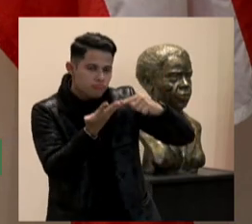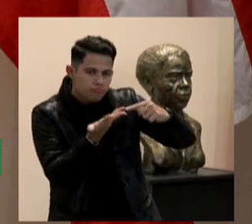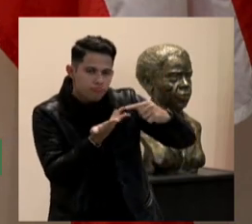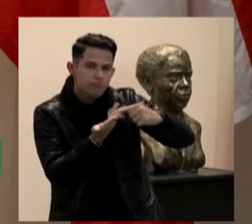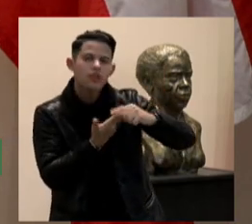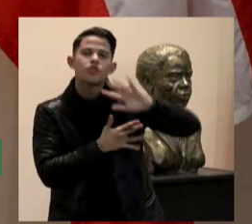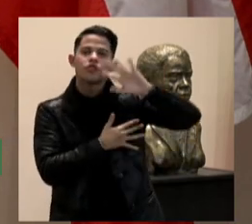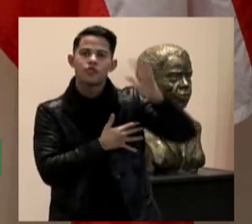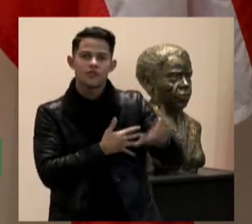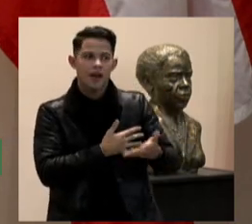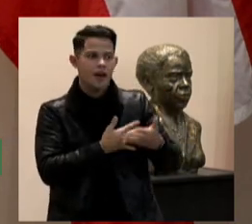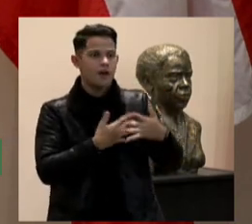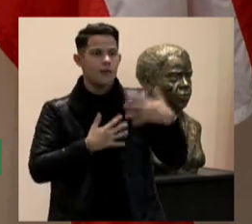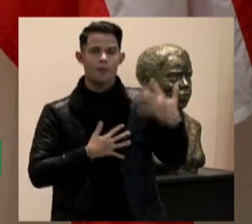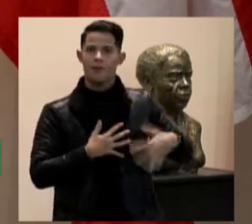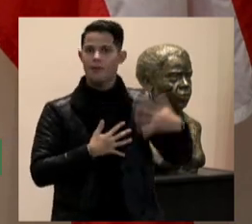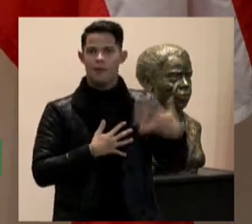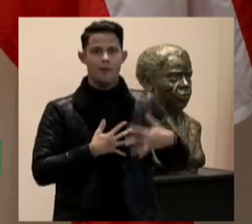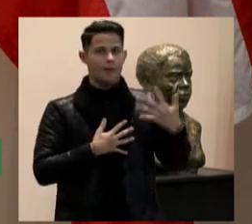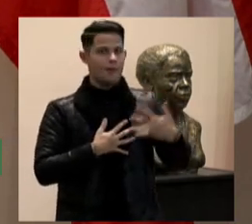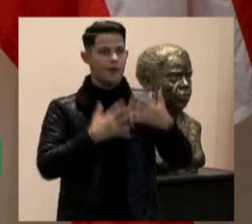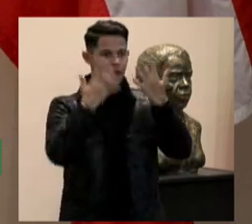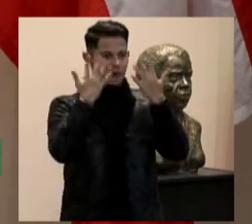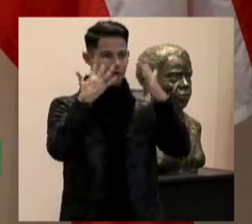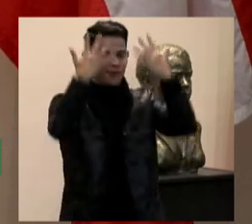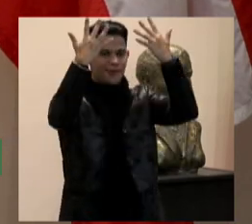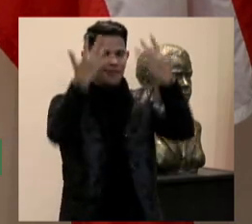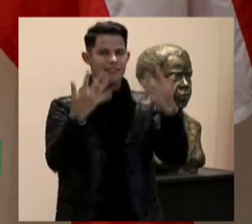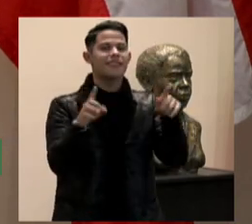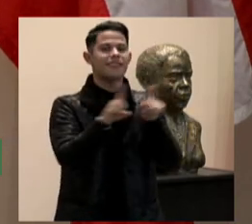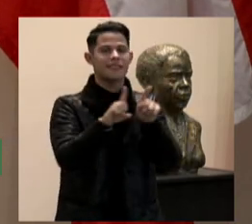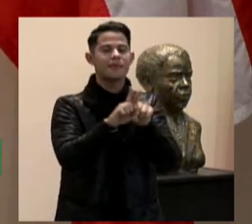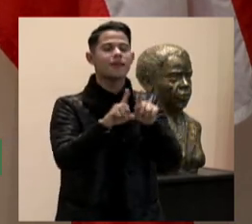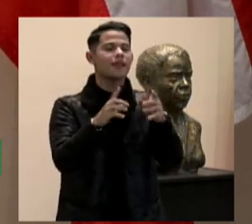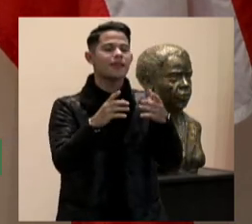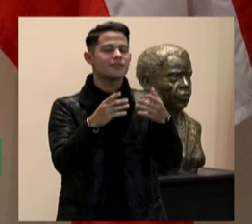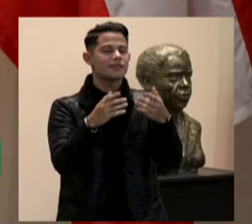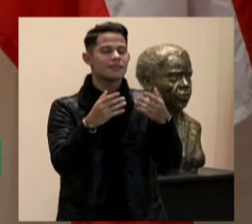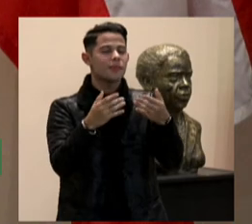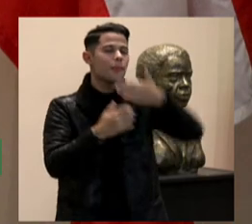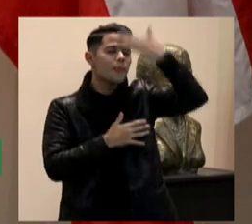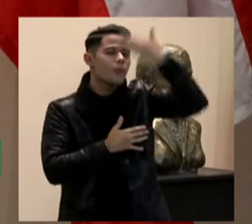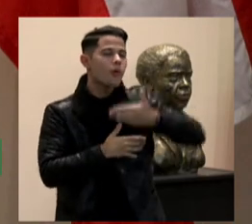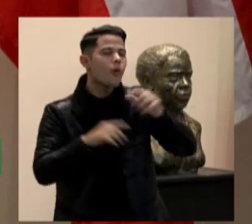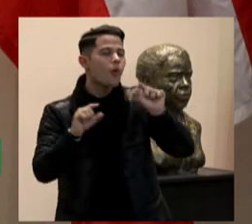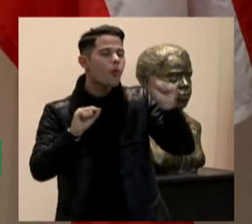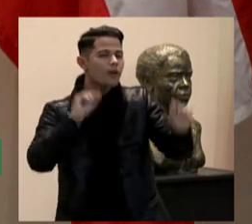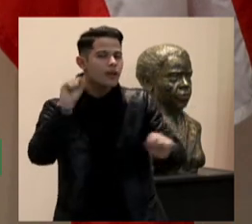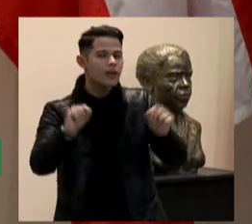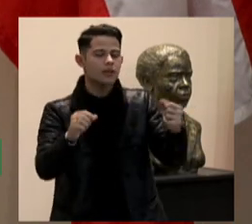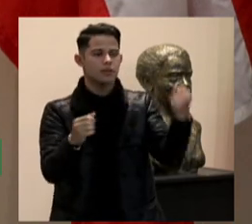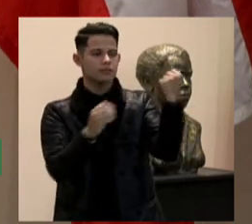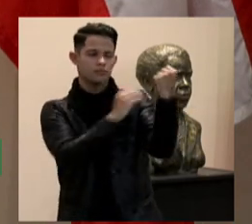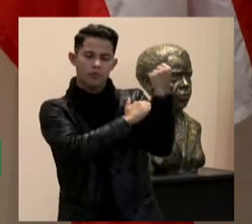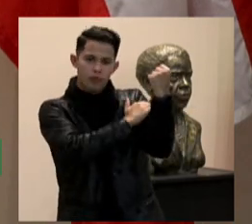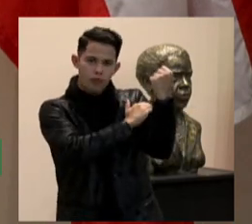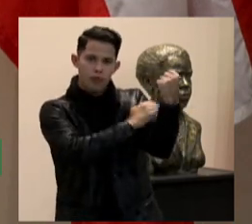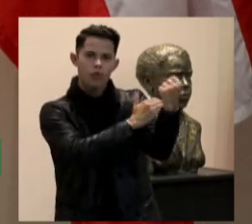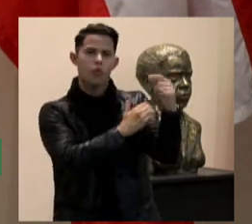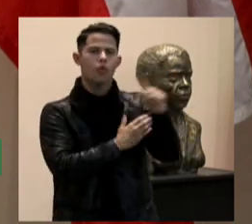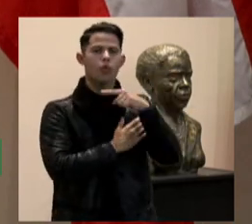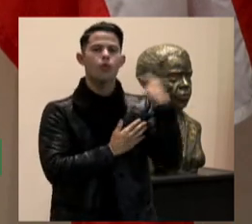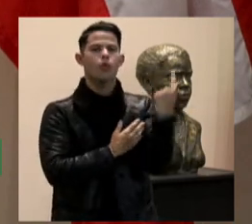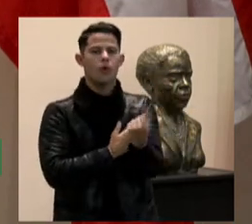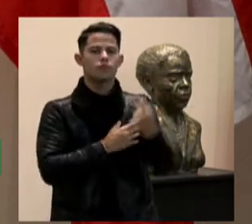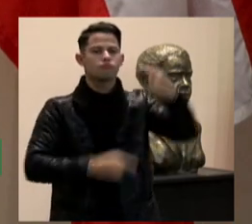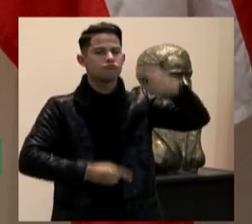saltam aos olhos e que eu acho que, em certa medida, revela a força e a potência que foi o nosso debate,